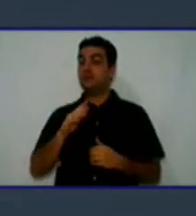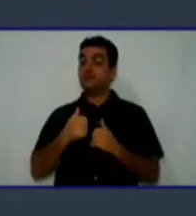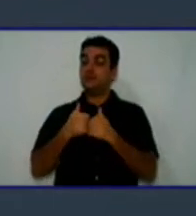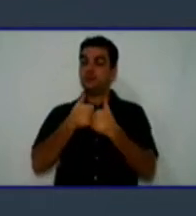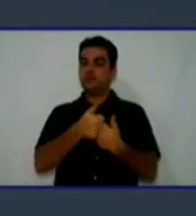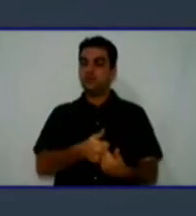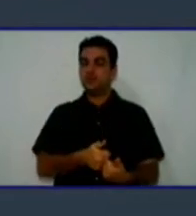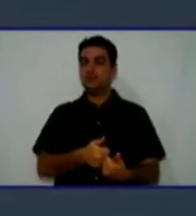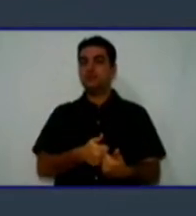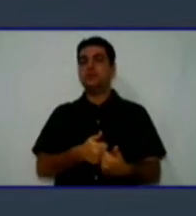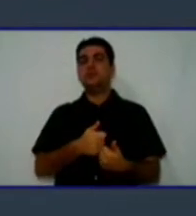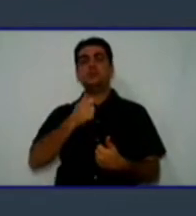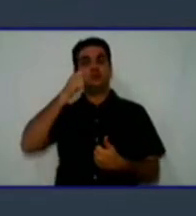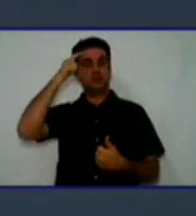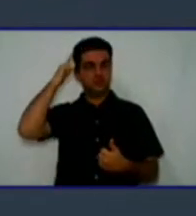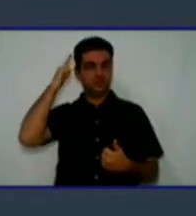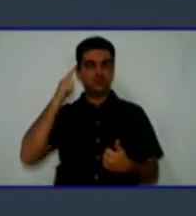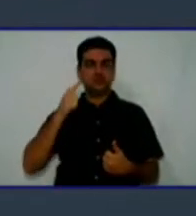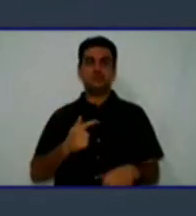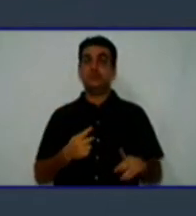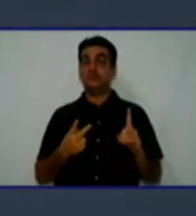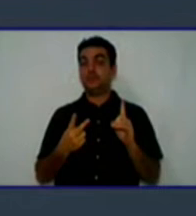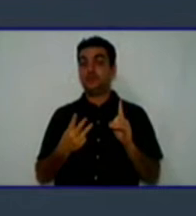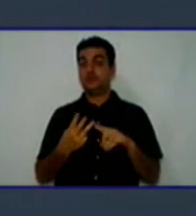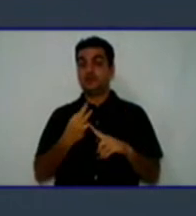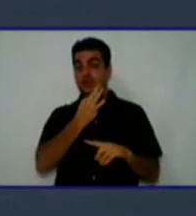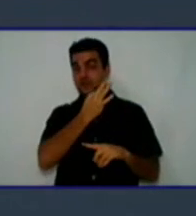pelo ministro Alexandre de Moraes. O ministro